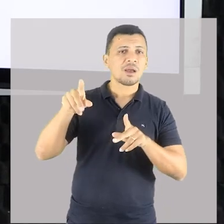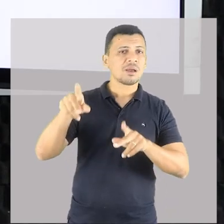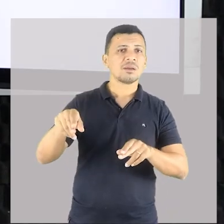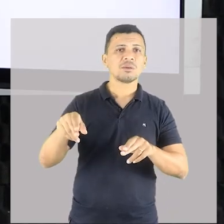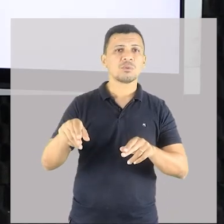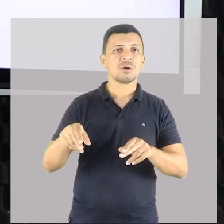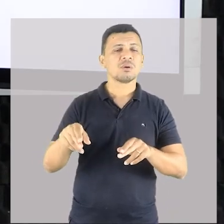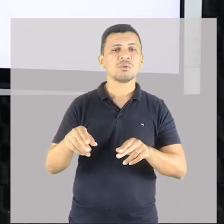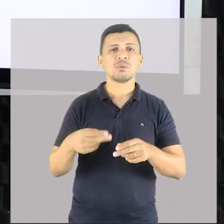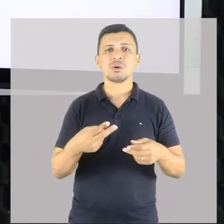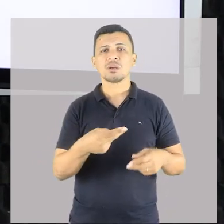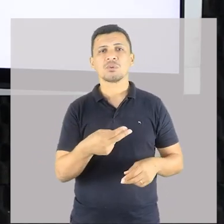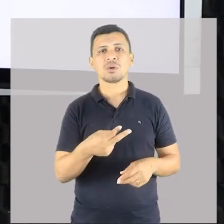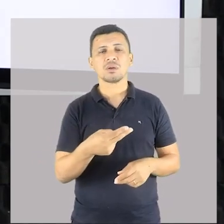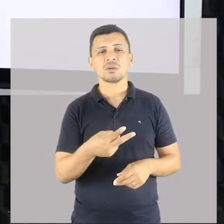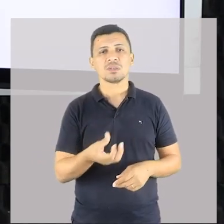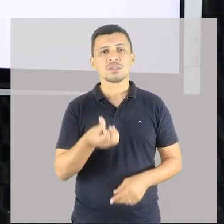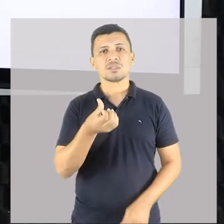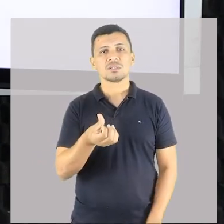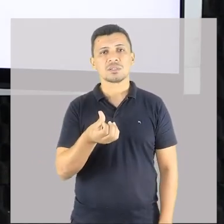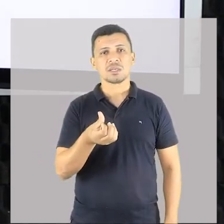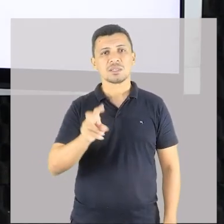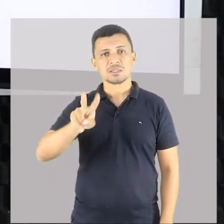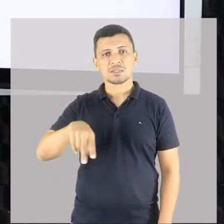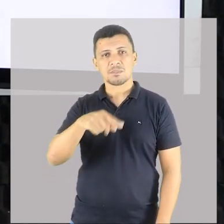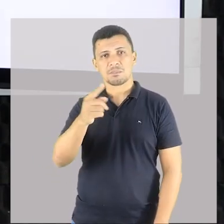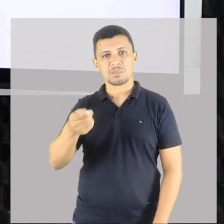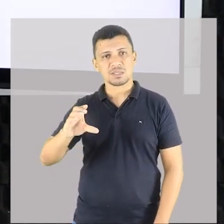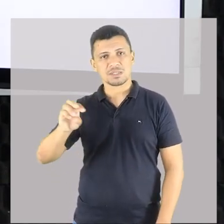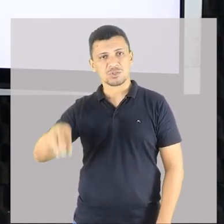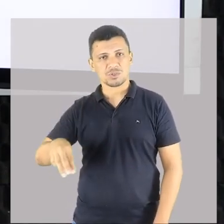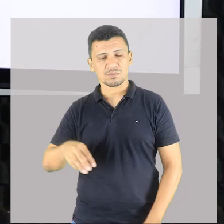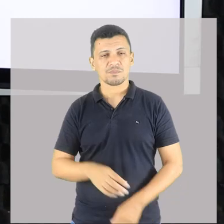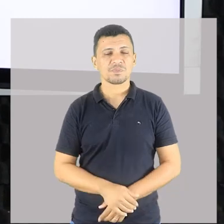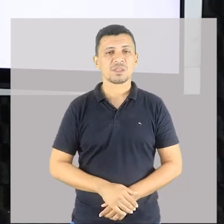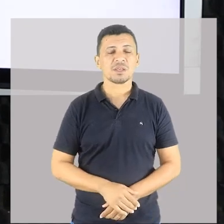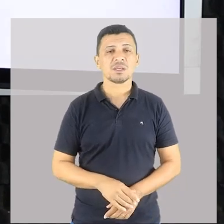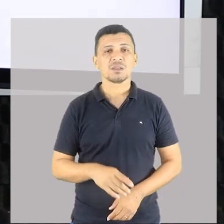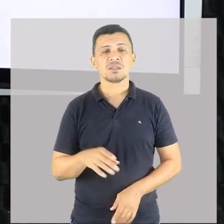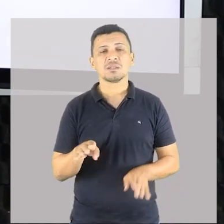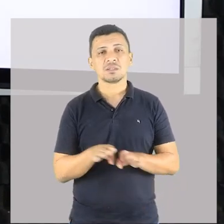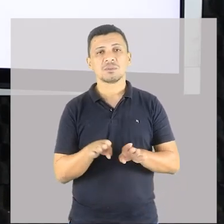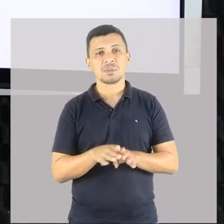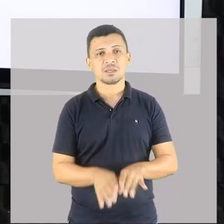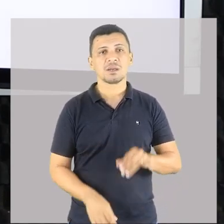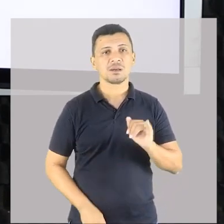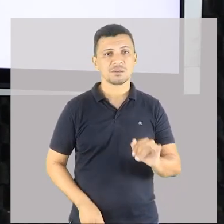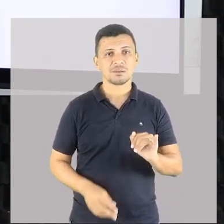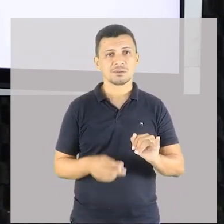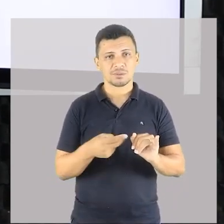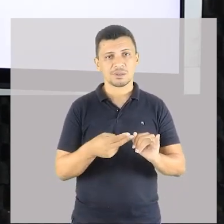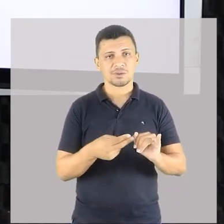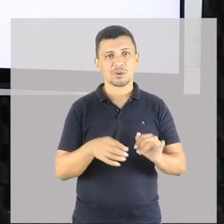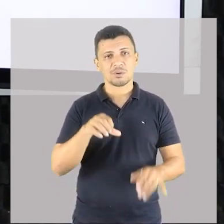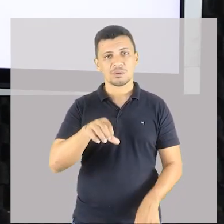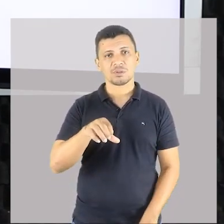igual a 6π centímetros e a corrente elétrica seja igual a 9